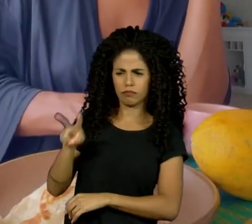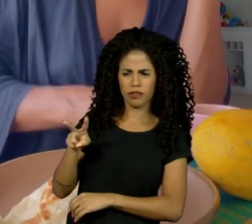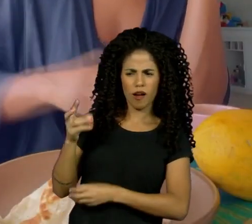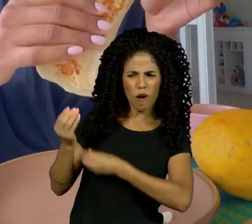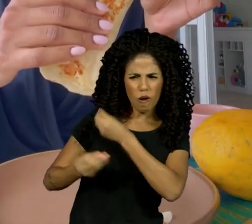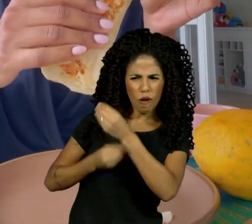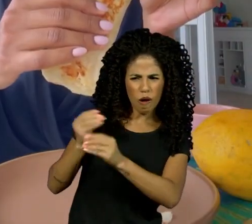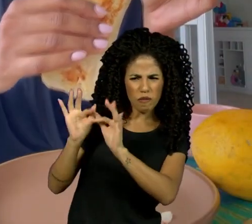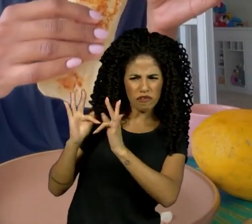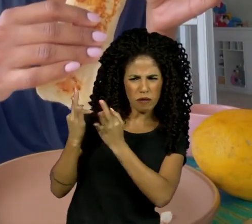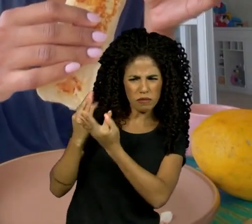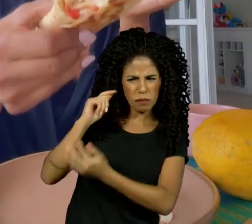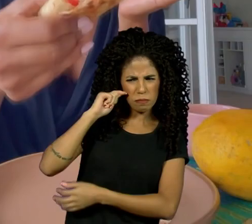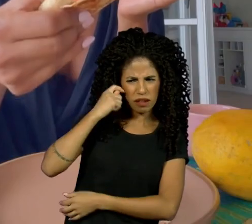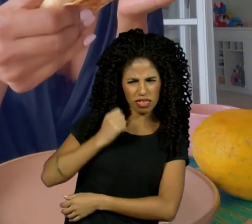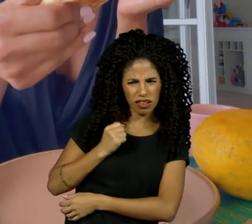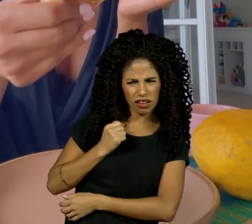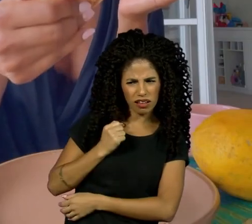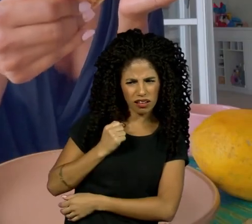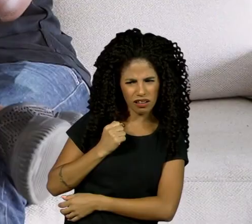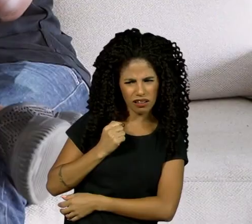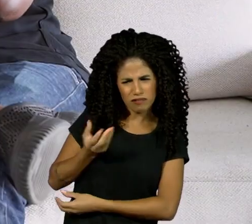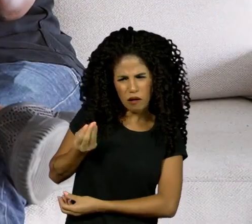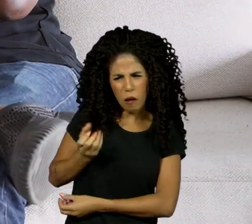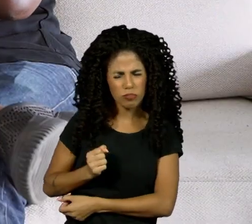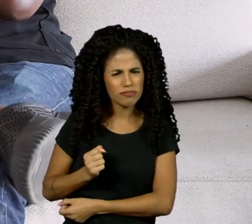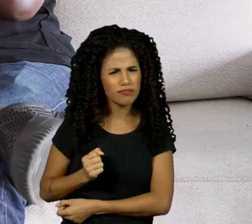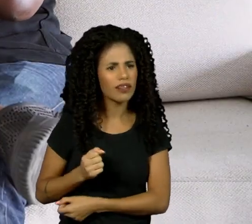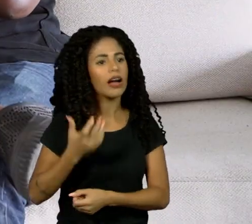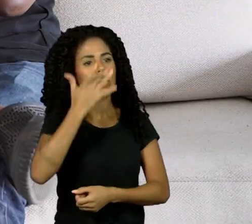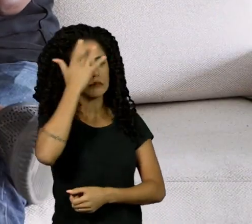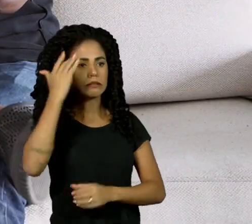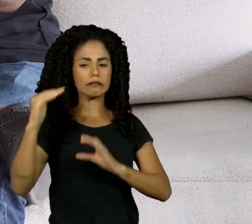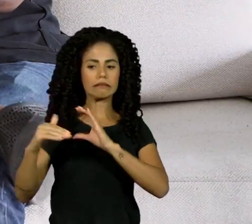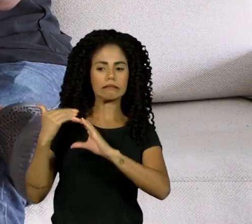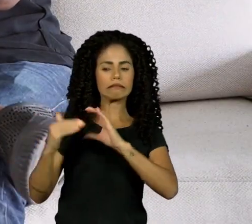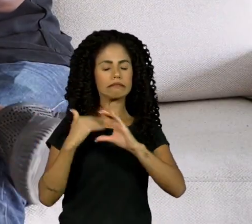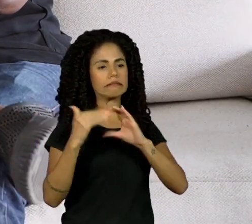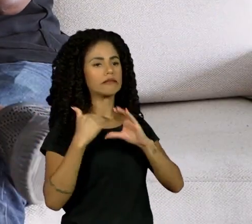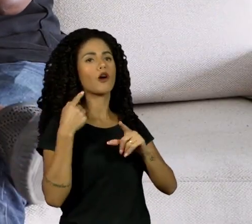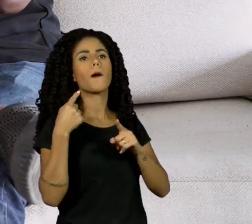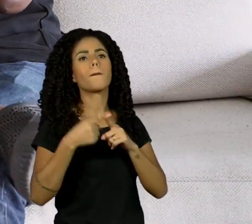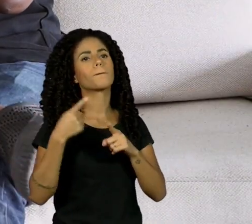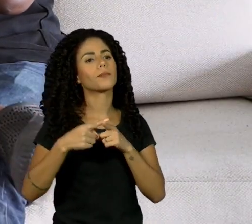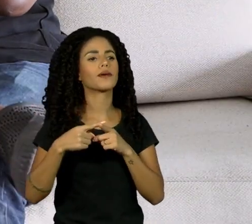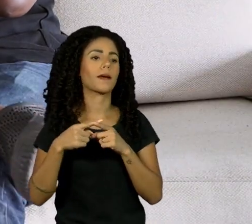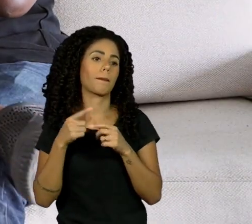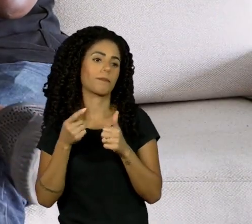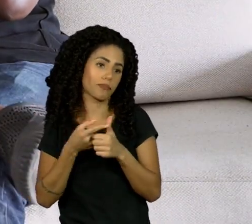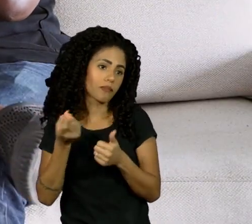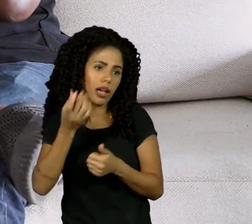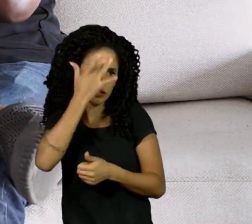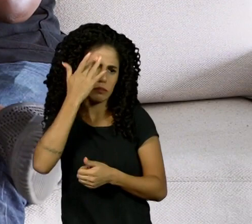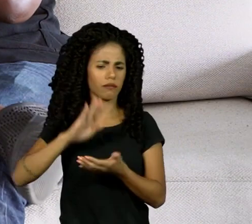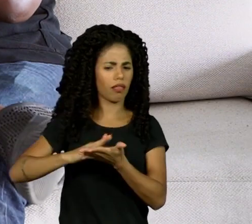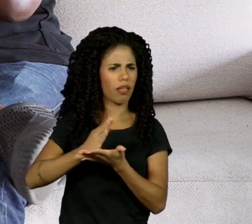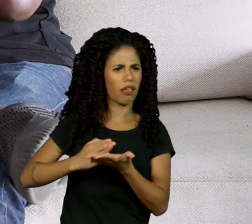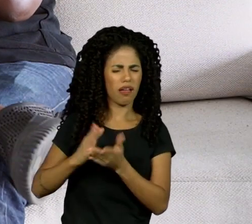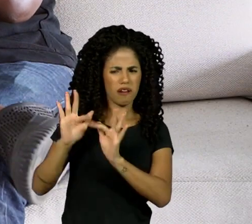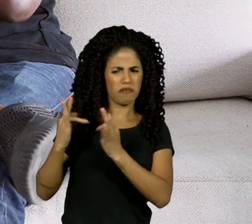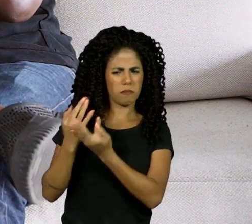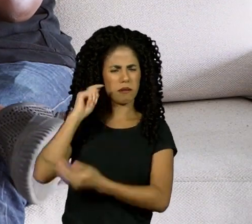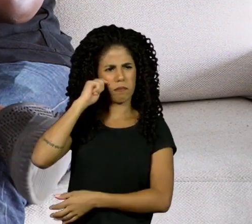quando começamos a usar o bordão Família Preta Milionária, vieram muitas pessoas, porque primeiro o incômodo com família